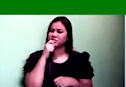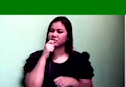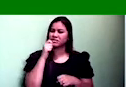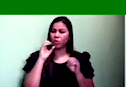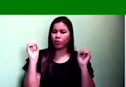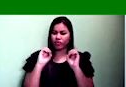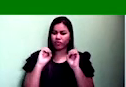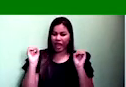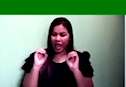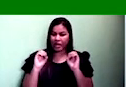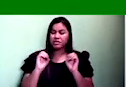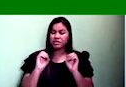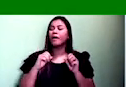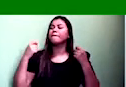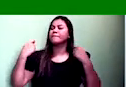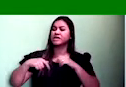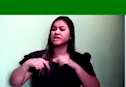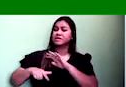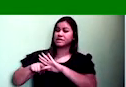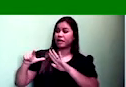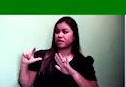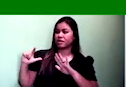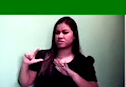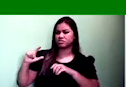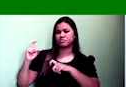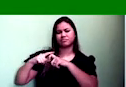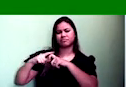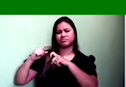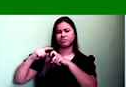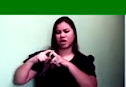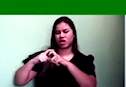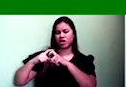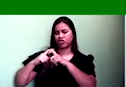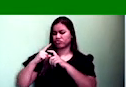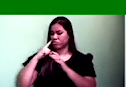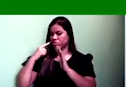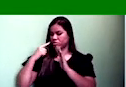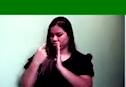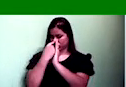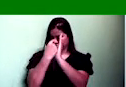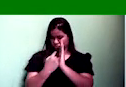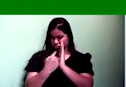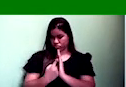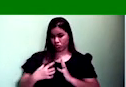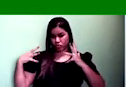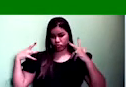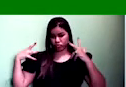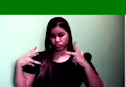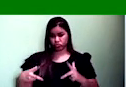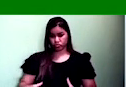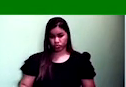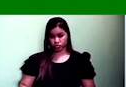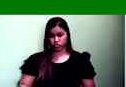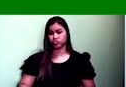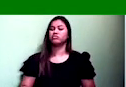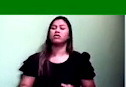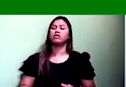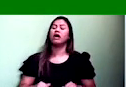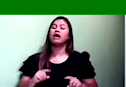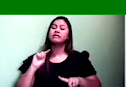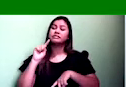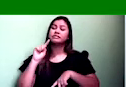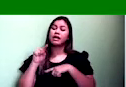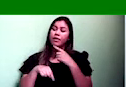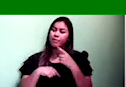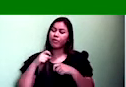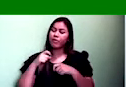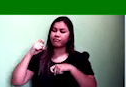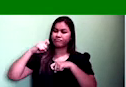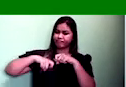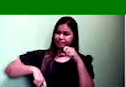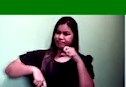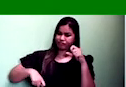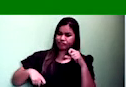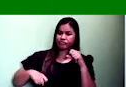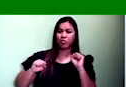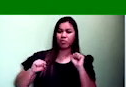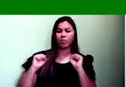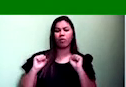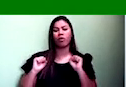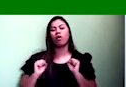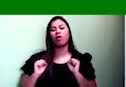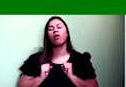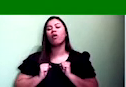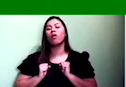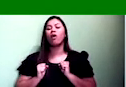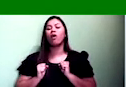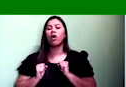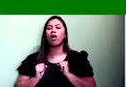casal. E aí depois começar a ter uma vida sexual ativa, se não